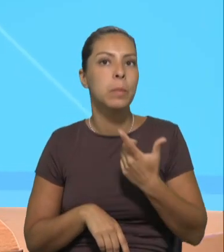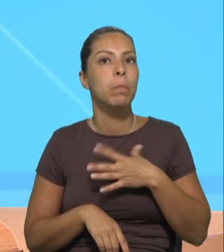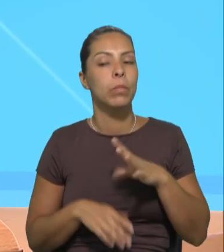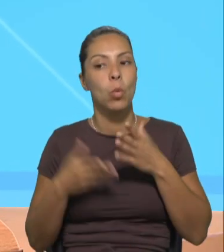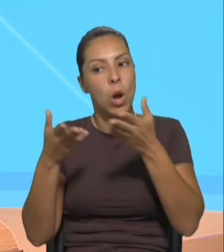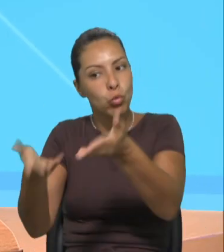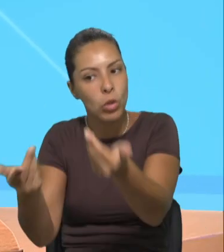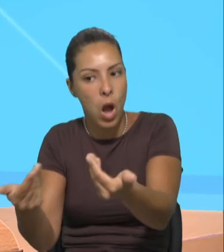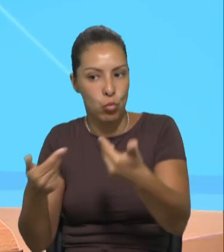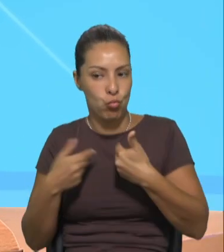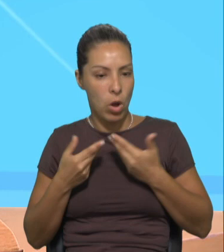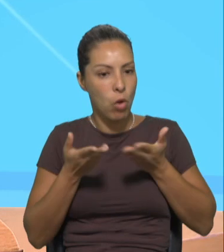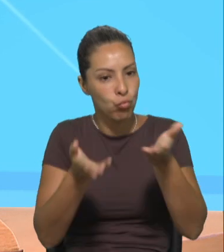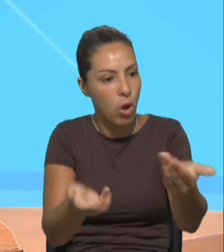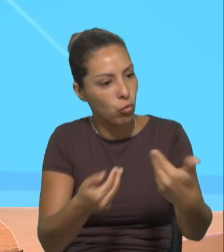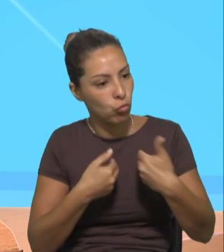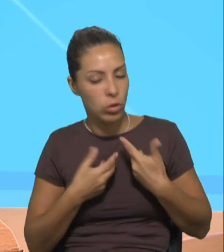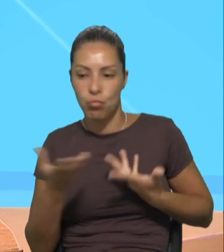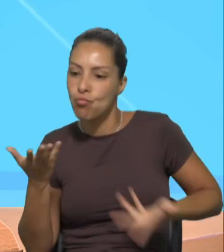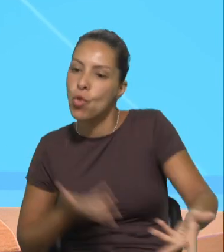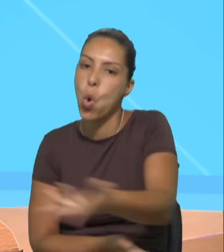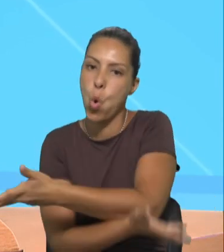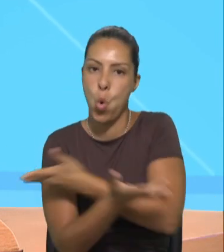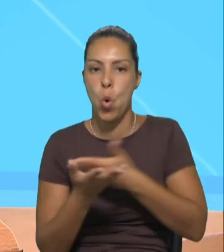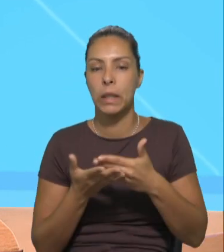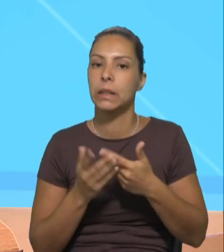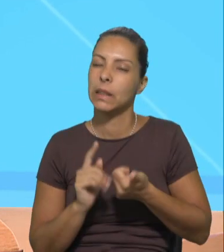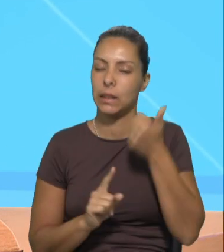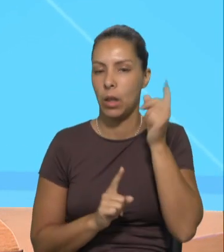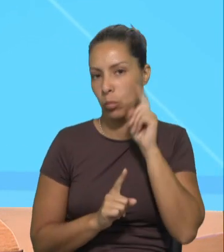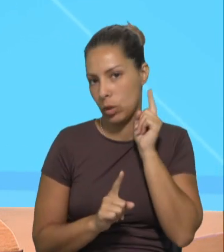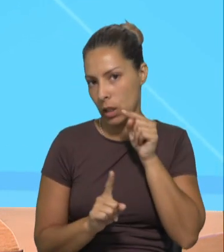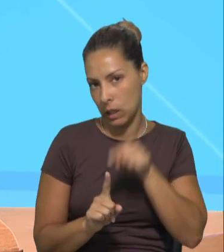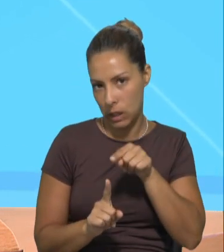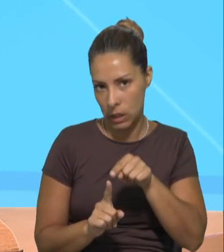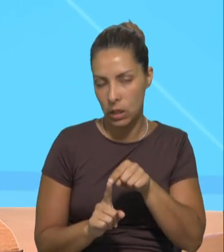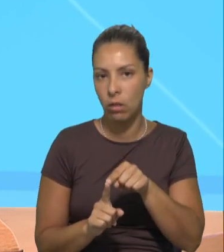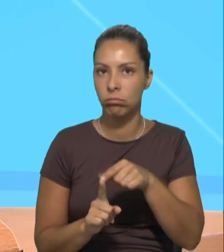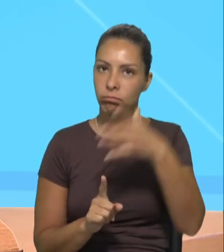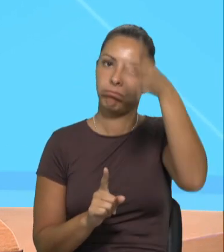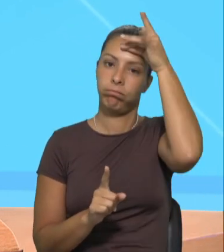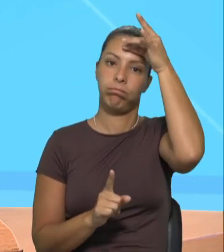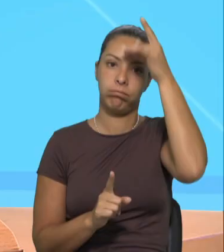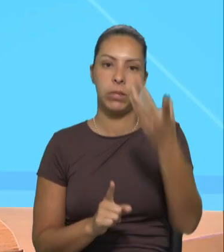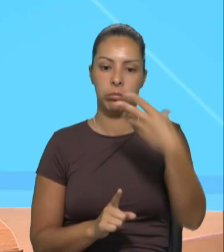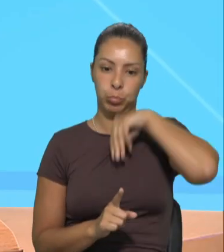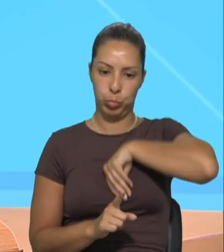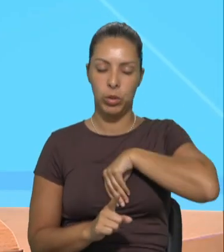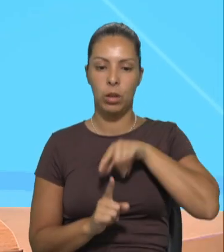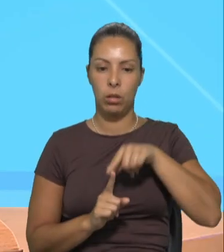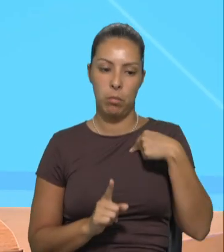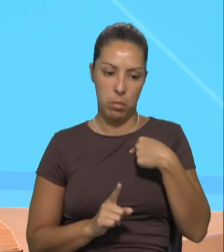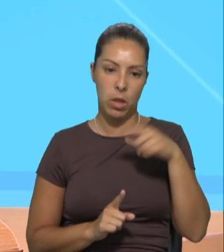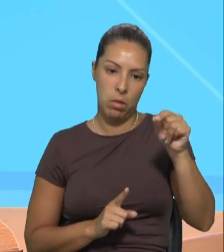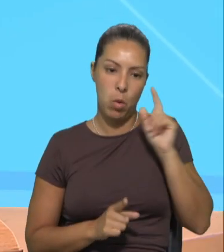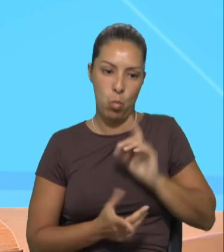outros a construir coisas em comum, e isso é de facto a grande lição que foi para nós, para a minha mulher e para mim. Foram momentos de